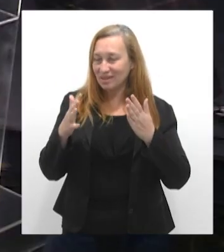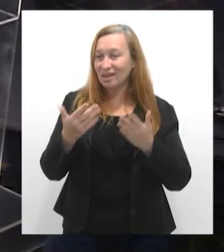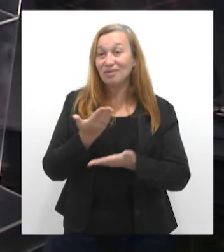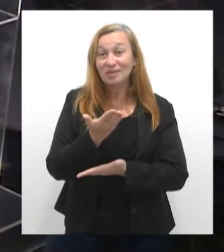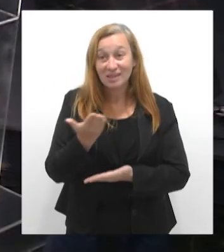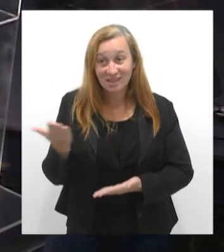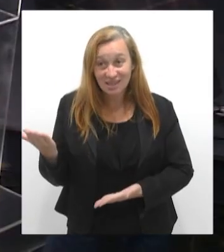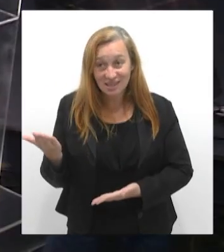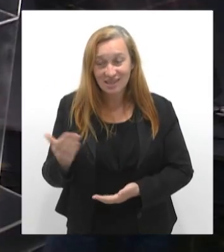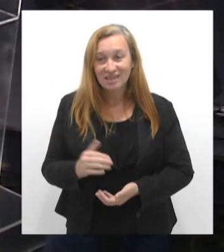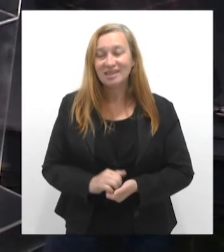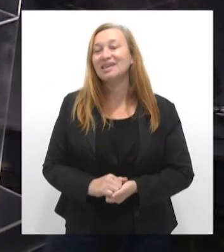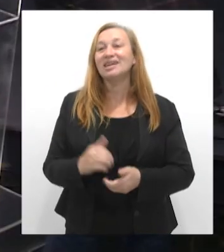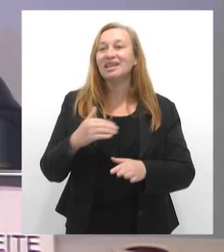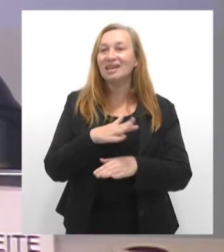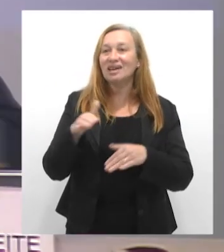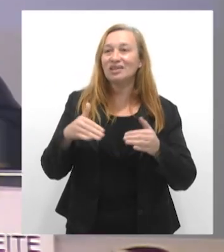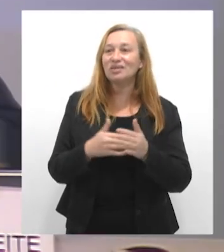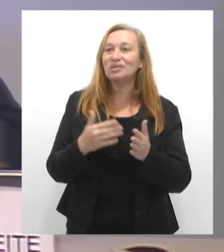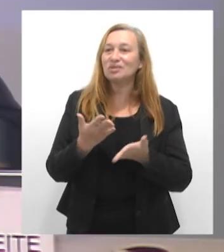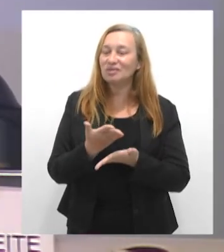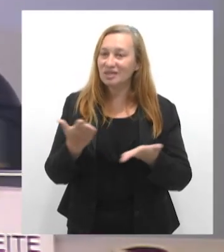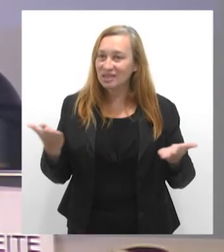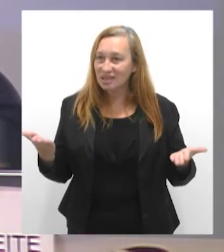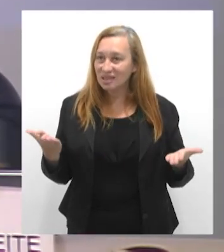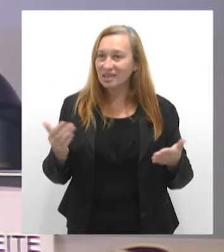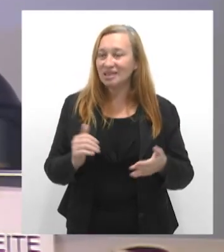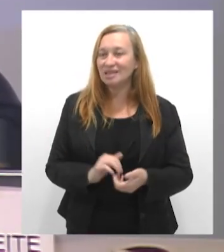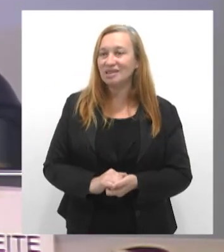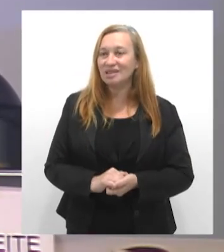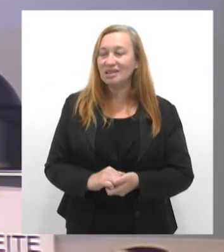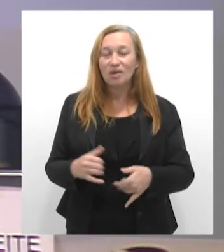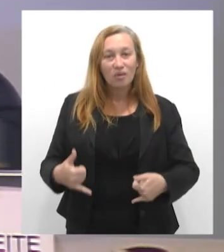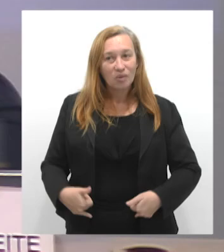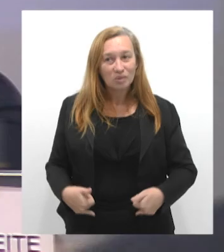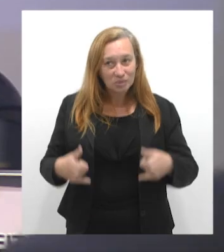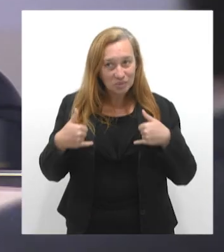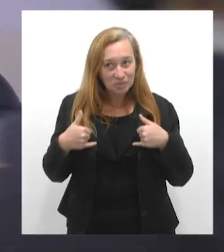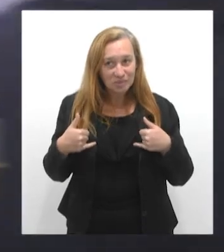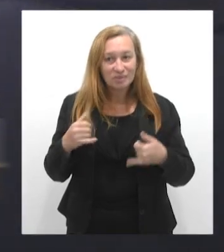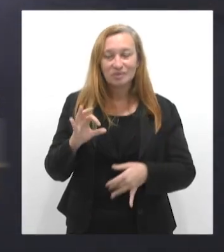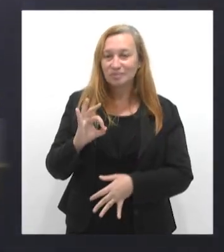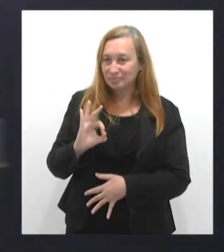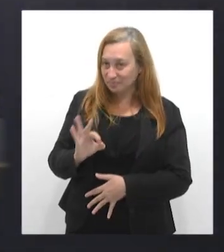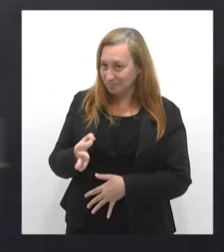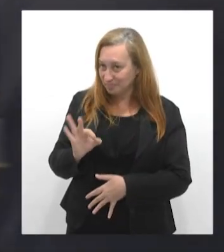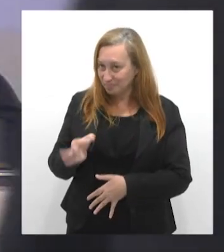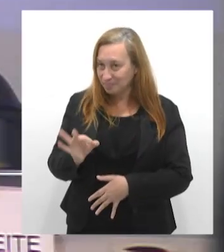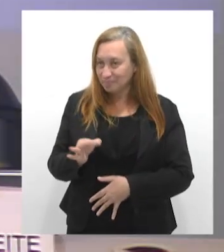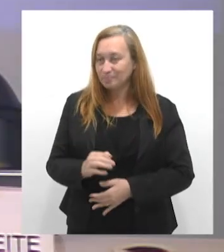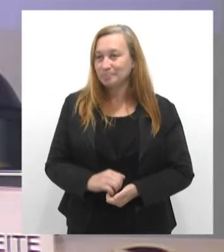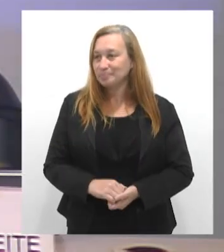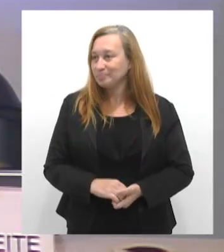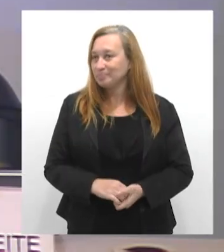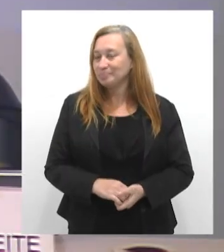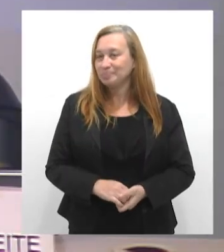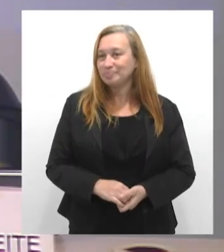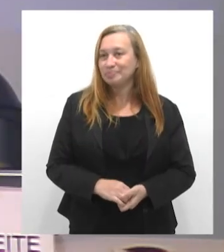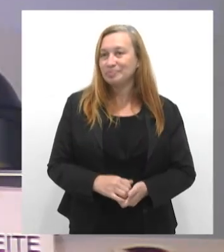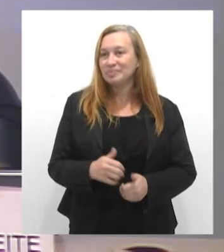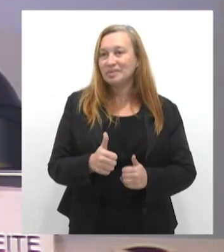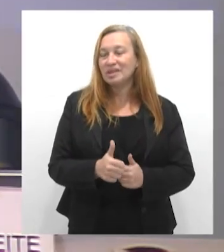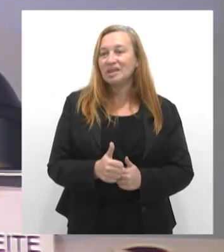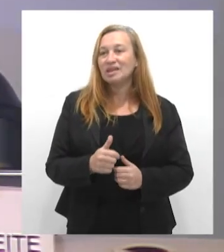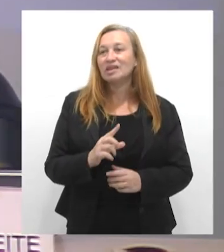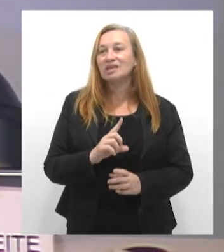vocês, a todos vocês, dizer que é uma honra, evidentemente, estar na direção de uma